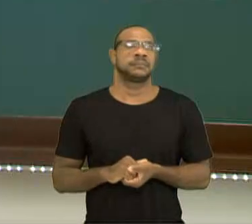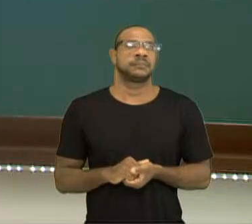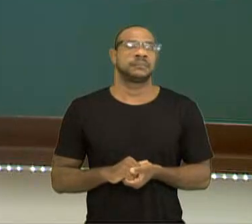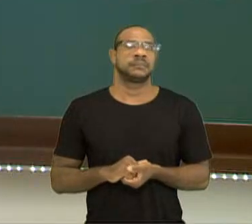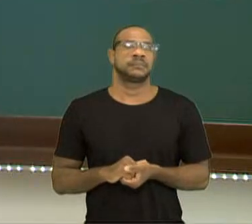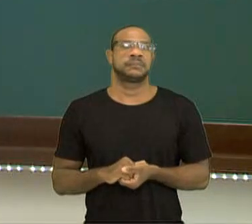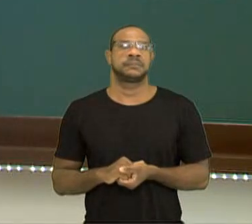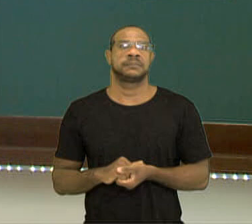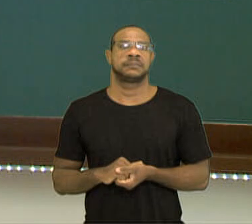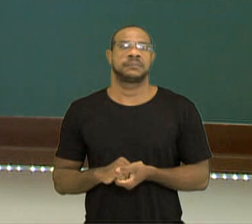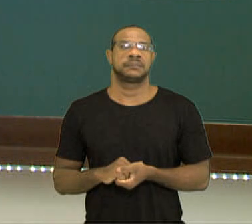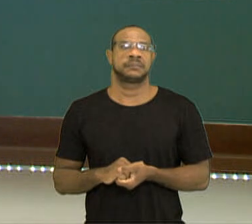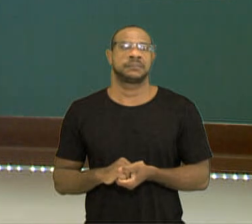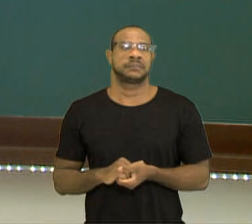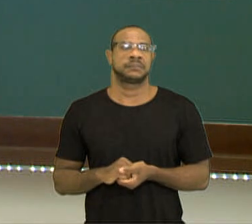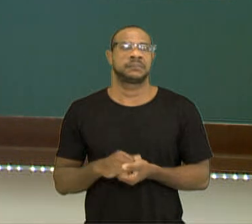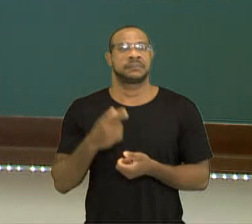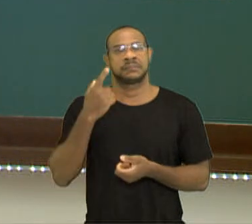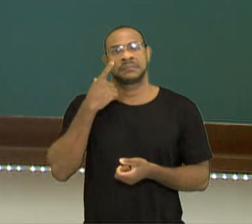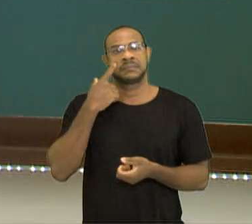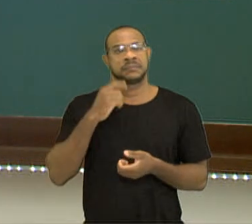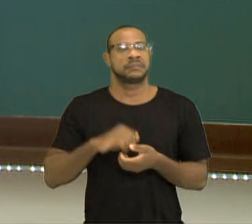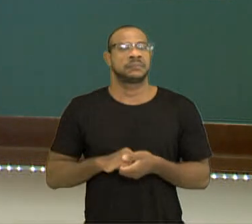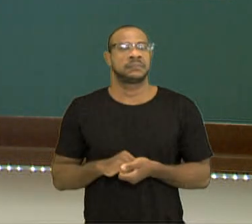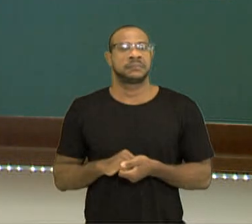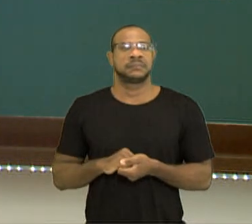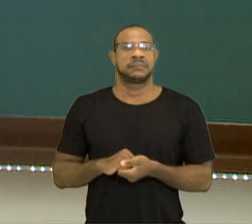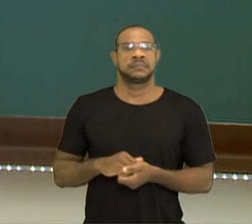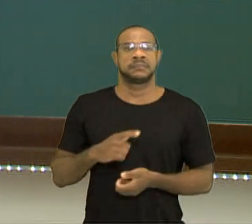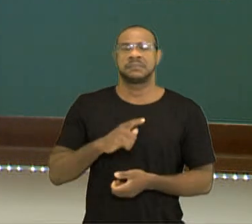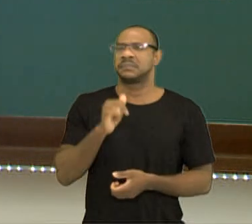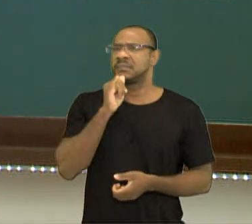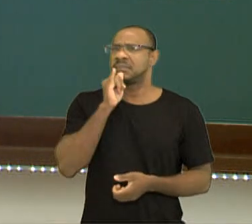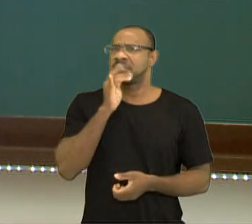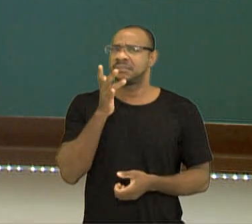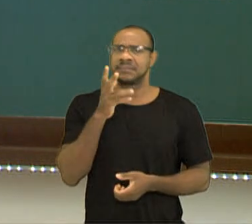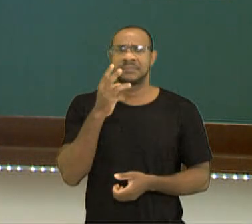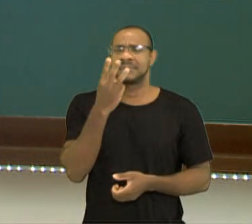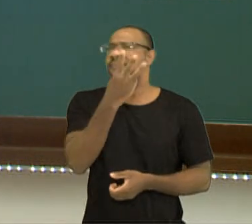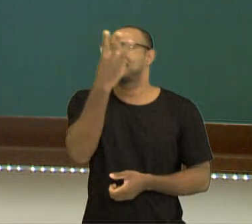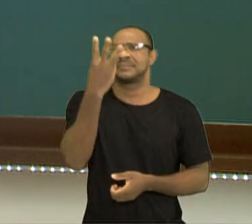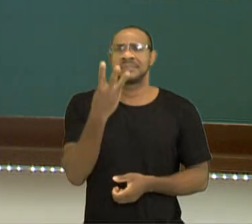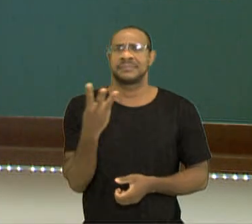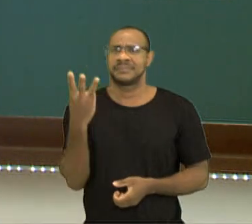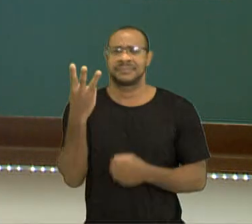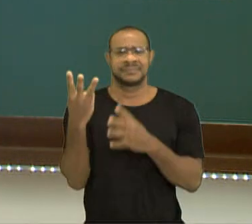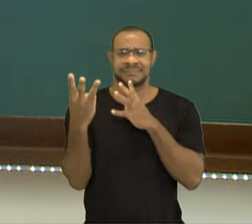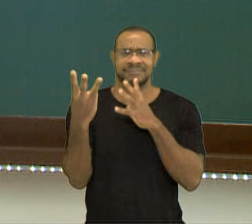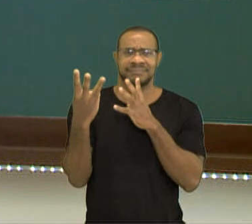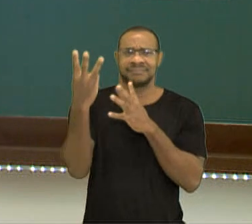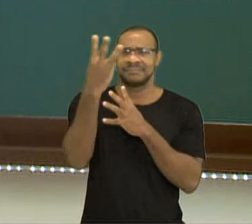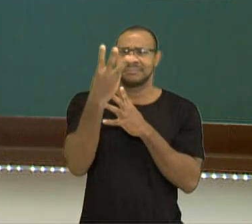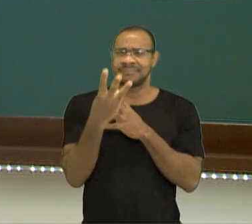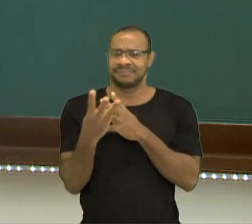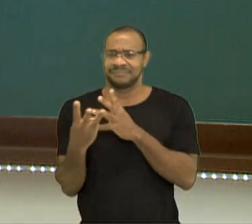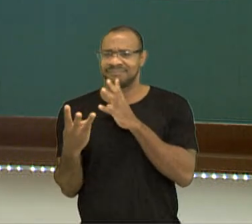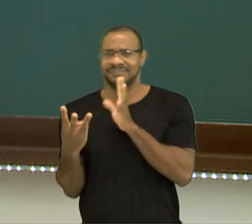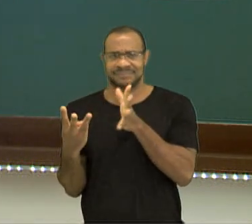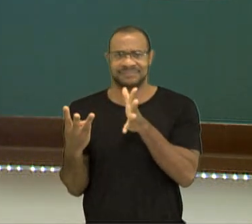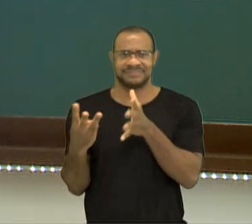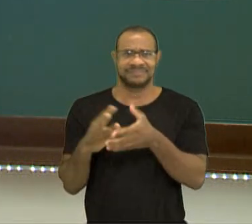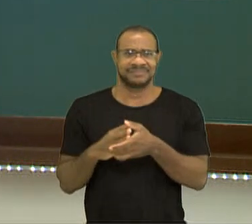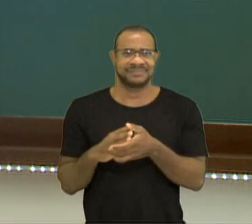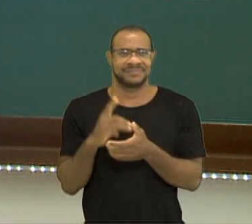só. Quando eu falei sobre eliminação, acho que 3 aqui, logo de cara, a gente já consegue eliminar, né? Que